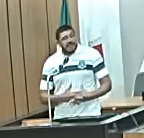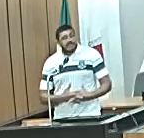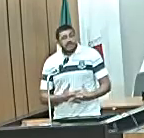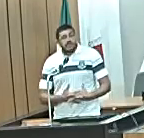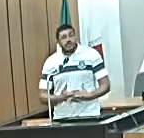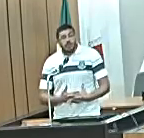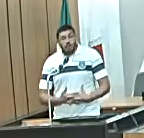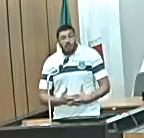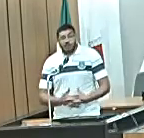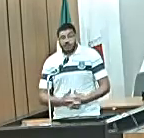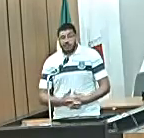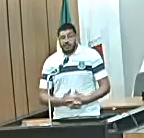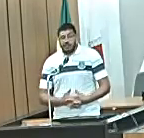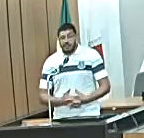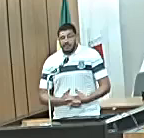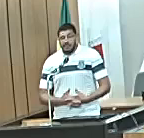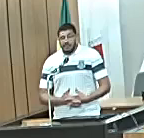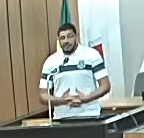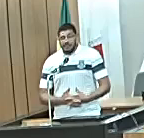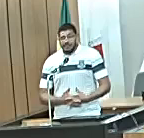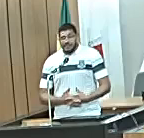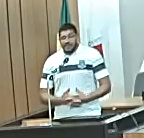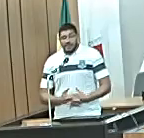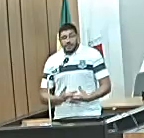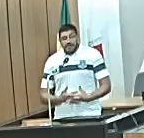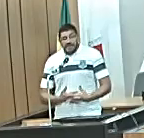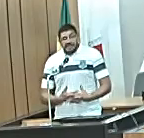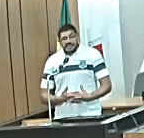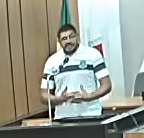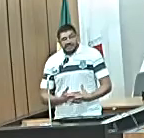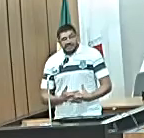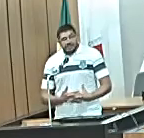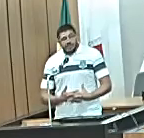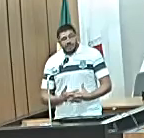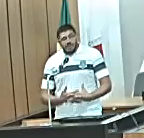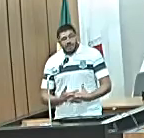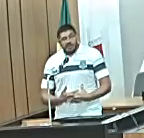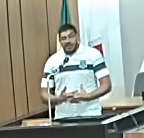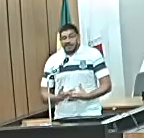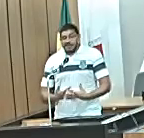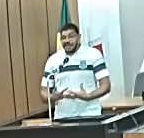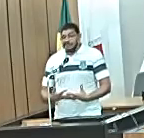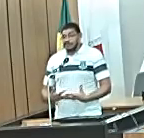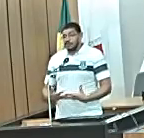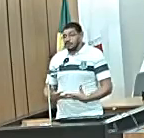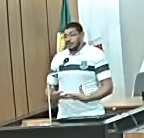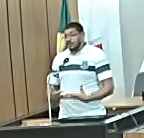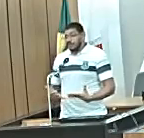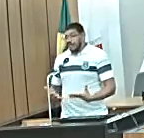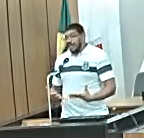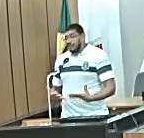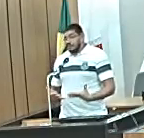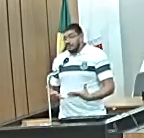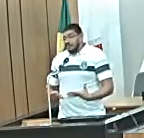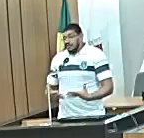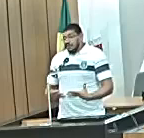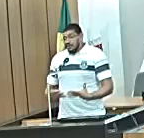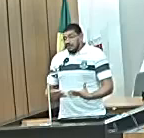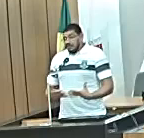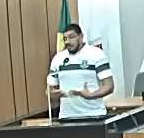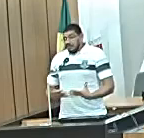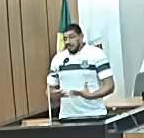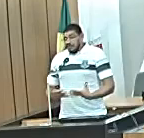parte este corpo porque nós pertencermos a este corpo mas parece que nós somos amputados